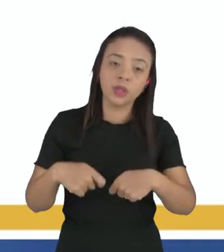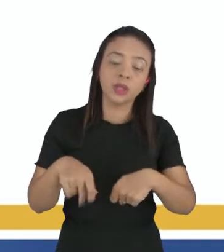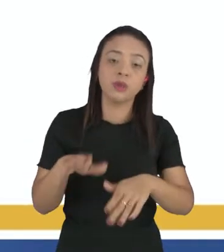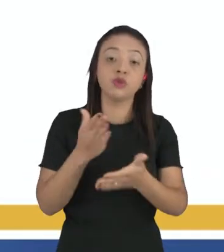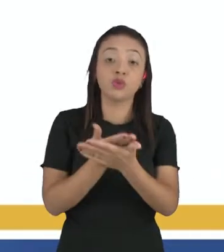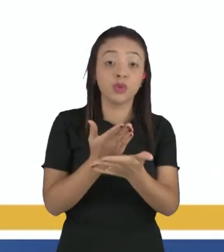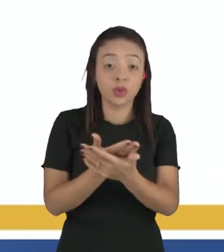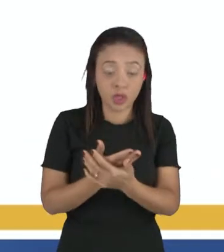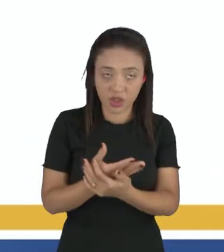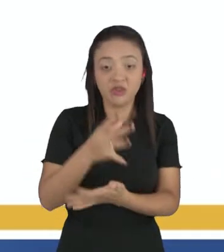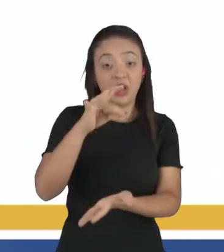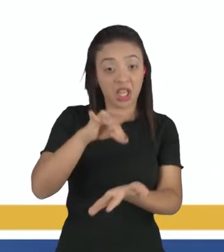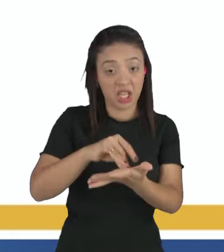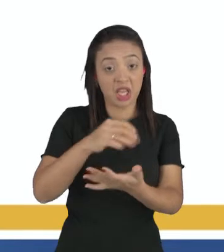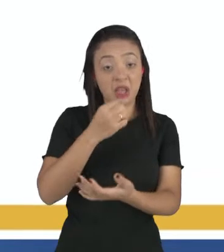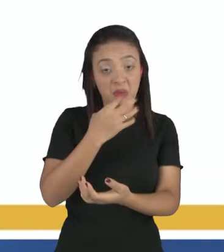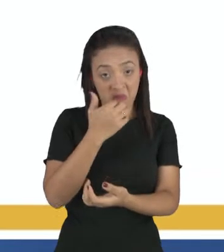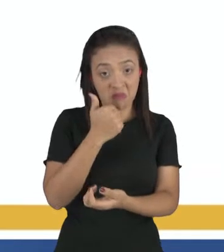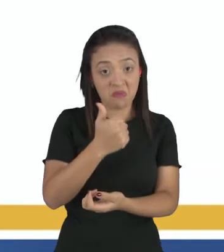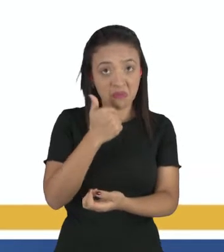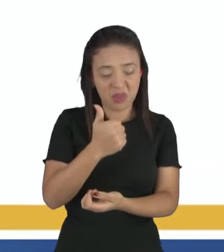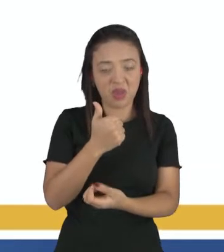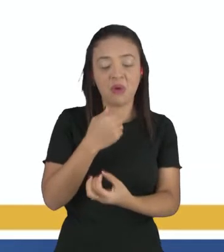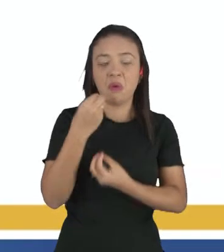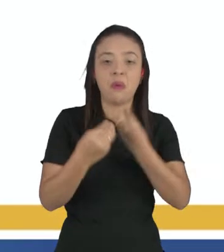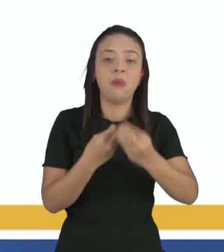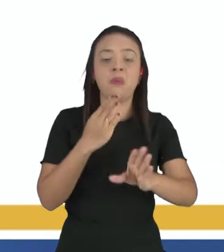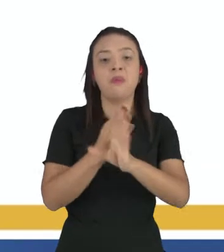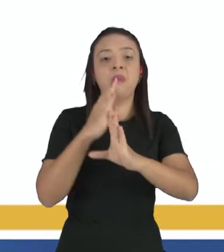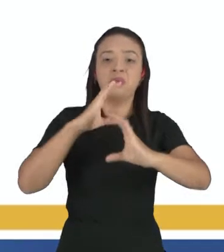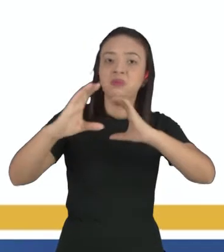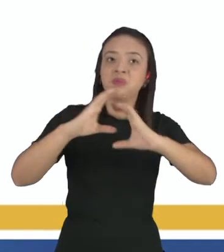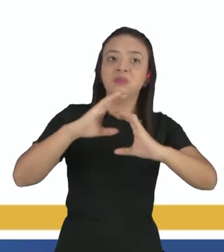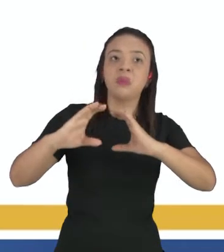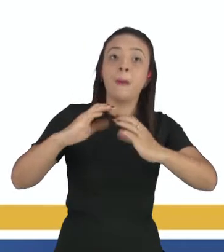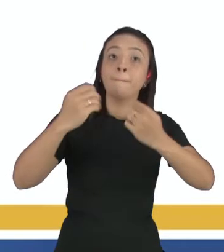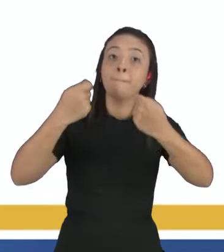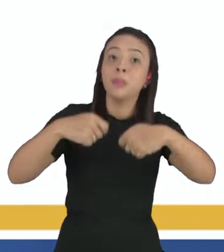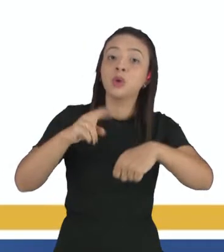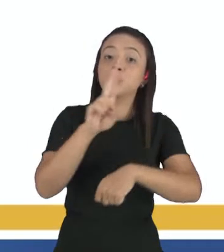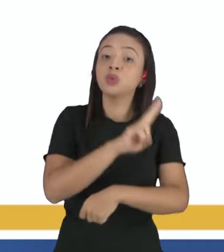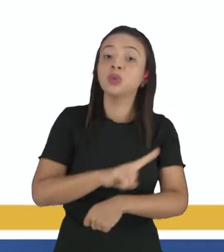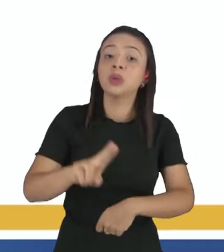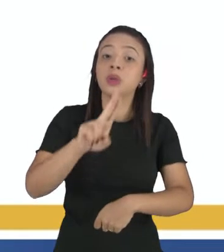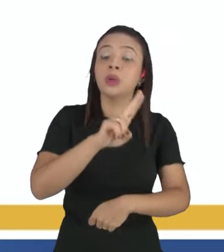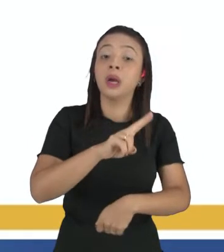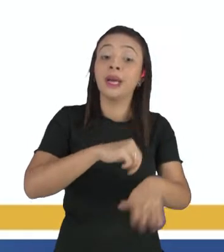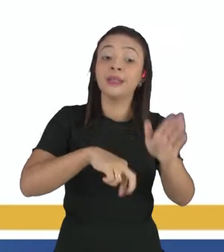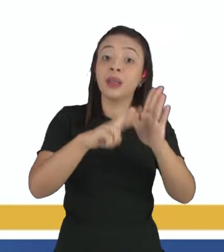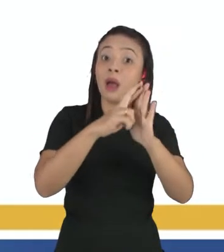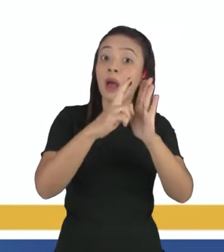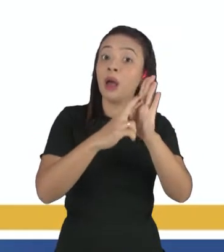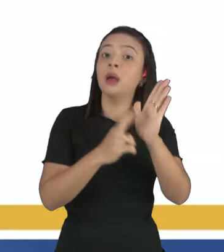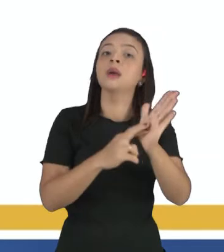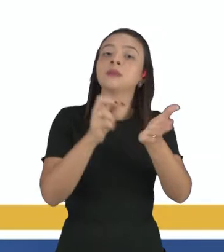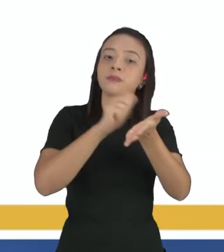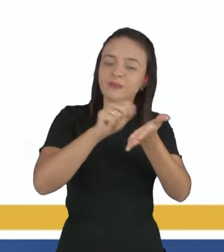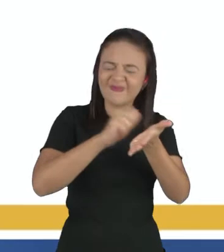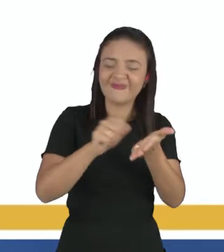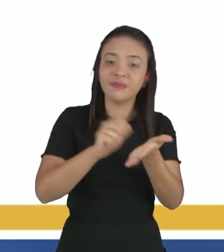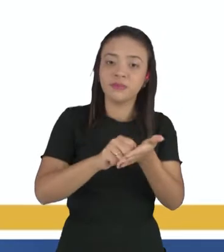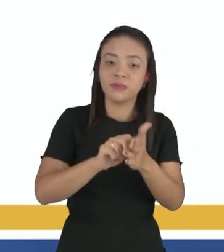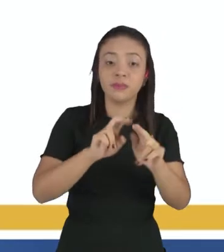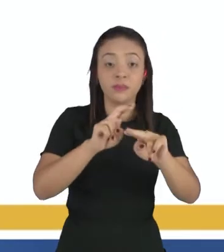forma eficaz, através da comunicação, utilizamos os padrões ortográficos. E é isso que a